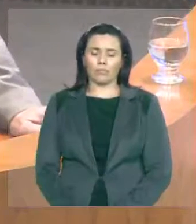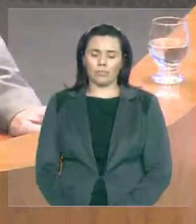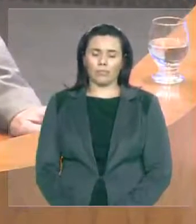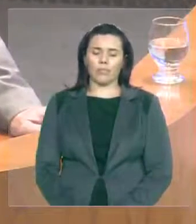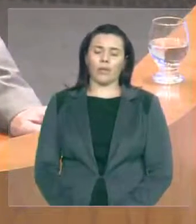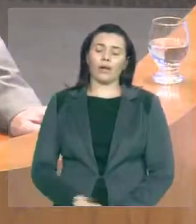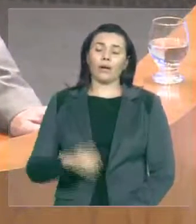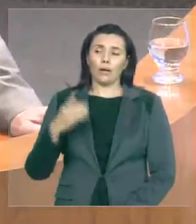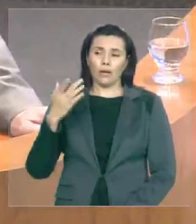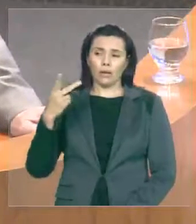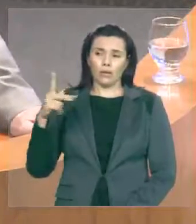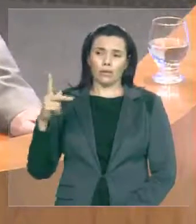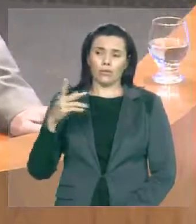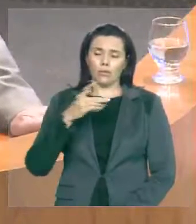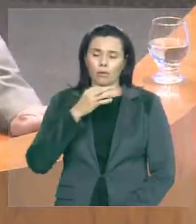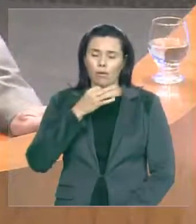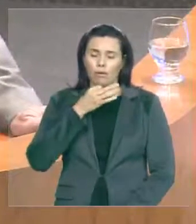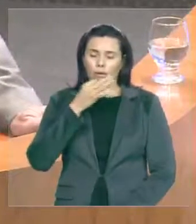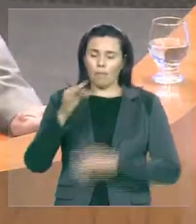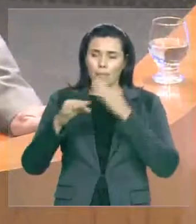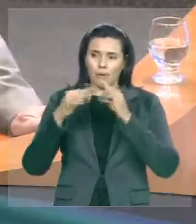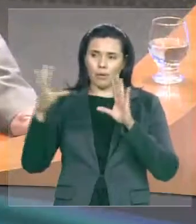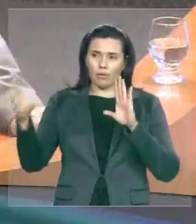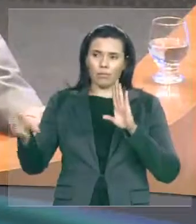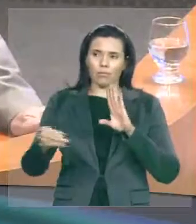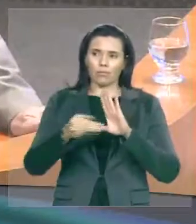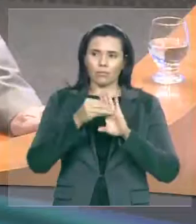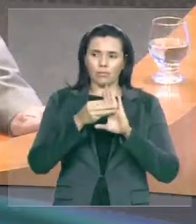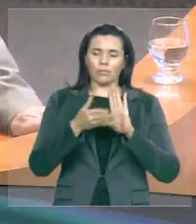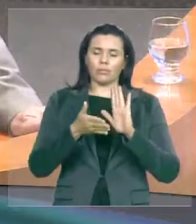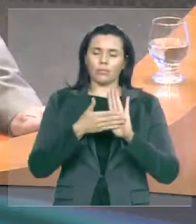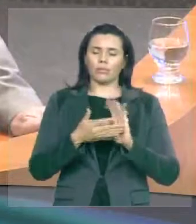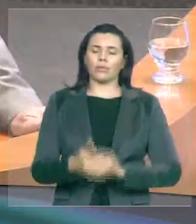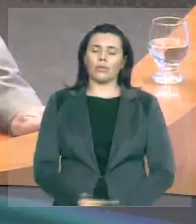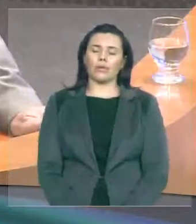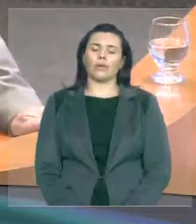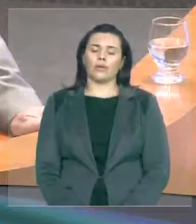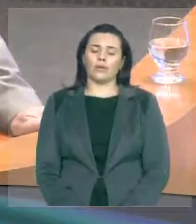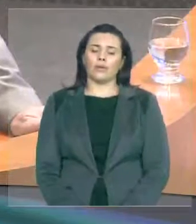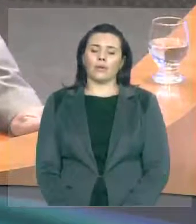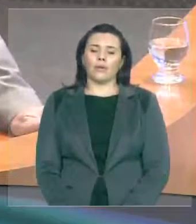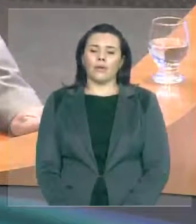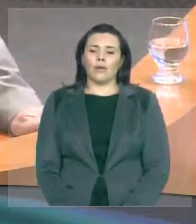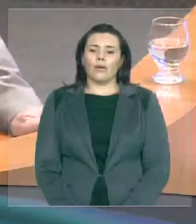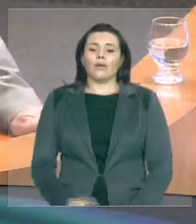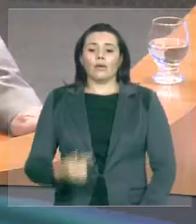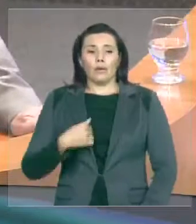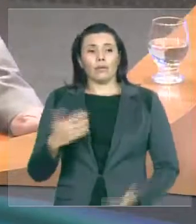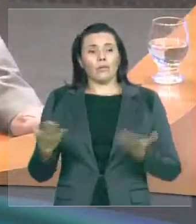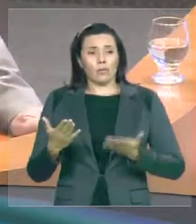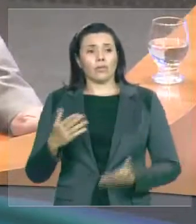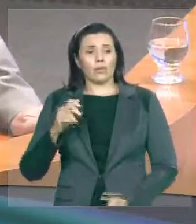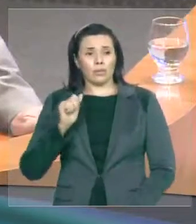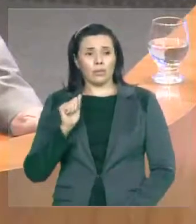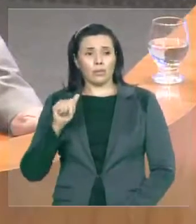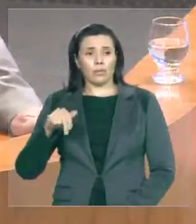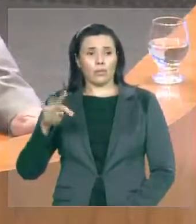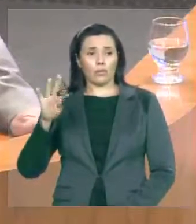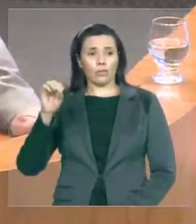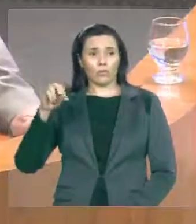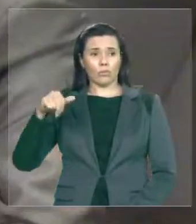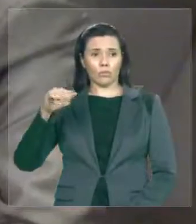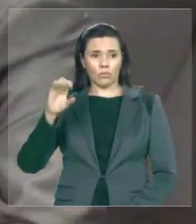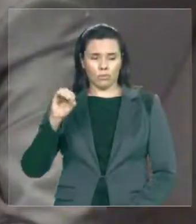participação no nosso pronunciamento. Obrigado pela parte, deputado Edivaldo Holanda. Agradeço imensamente. Apenas